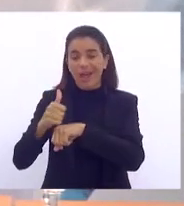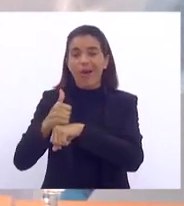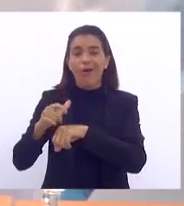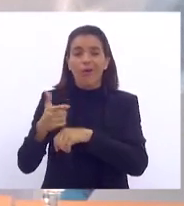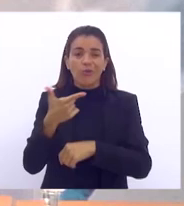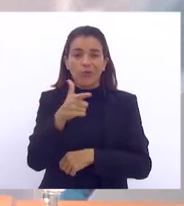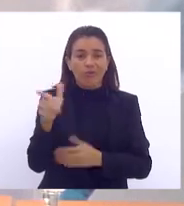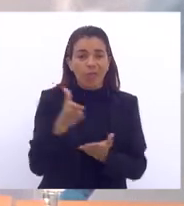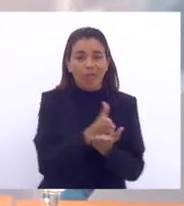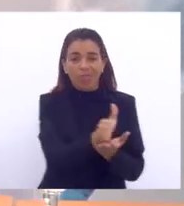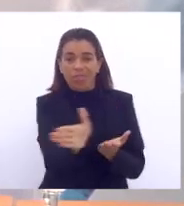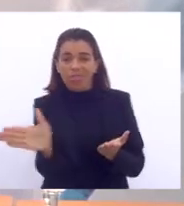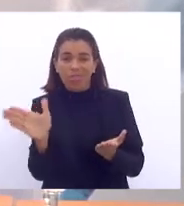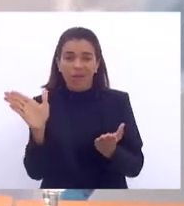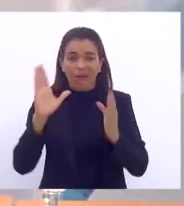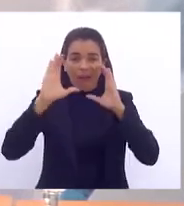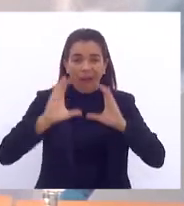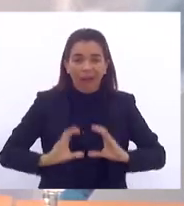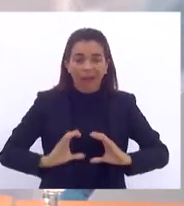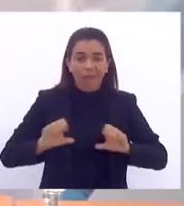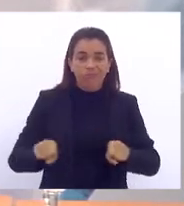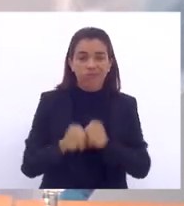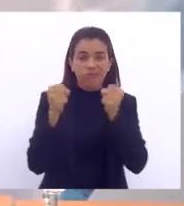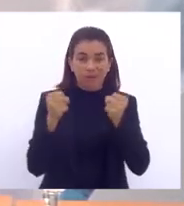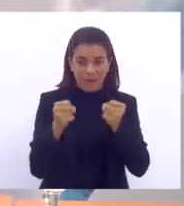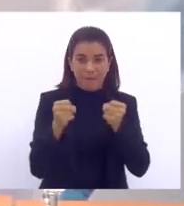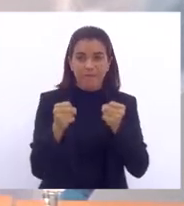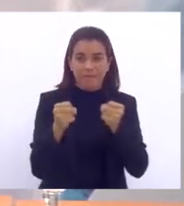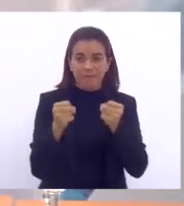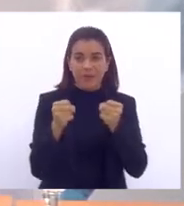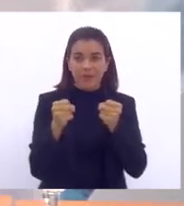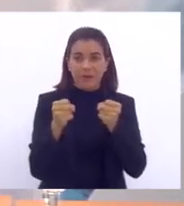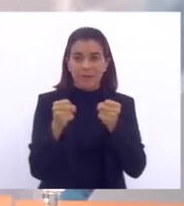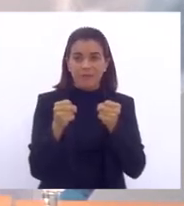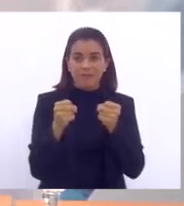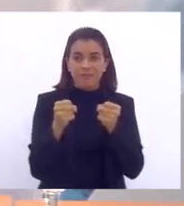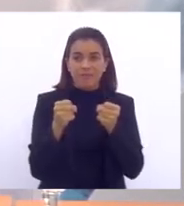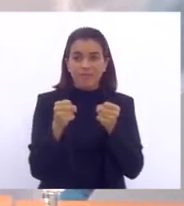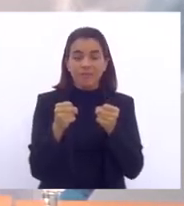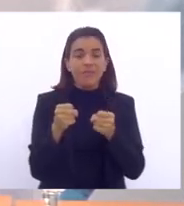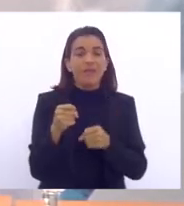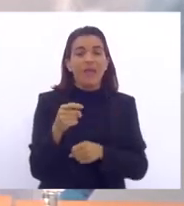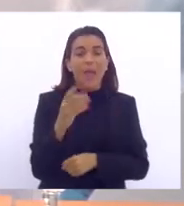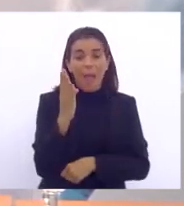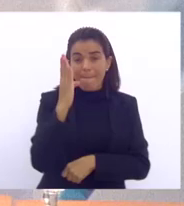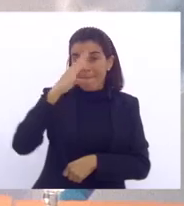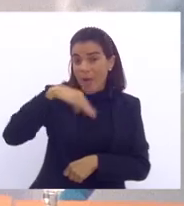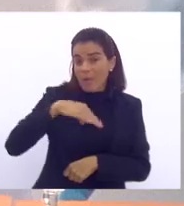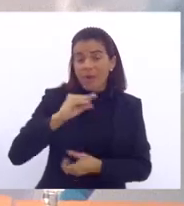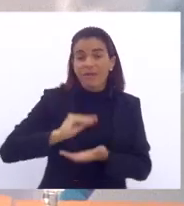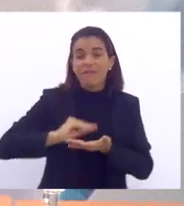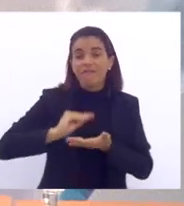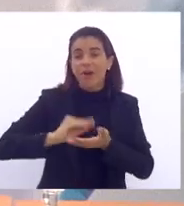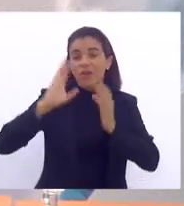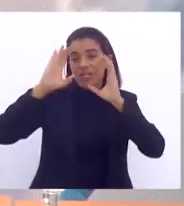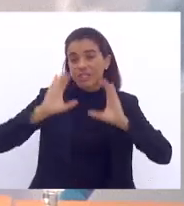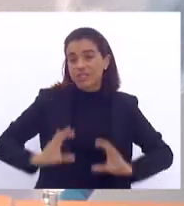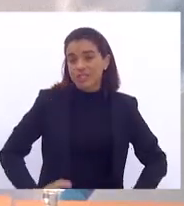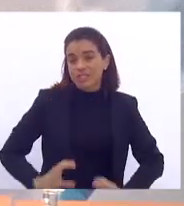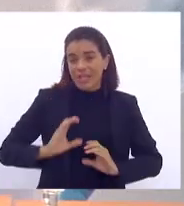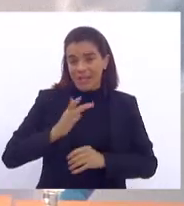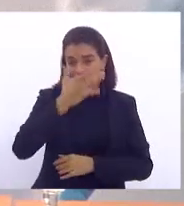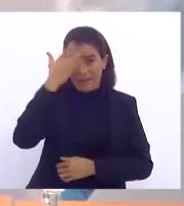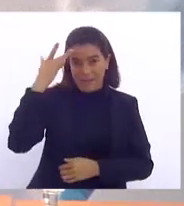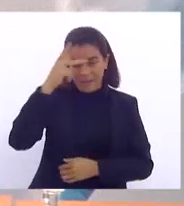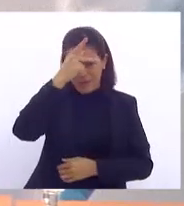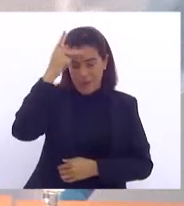finalidade de caráter que eu falo o a perversão ela tá na falta de caráter de personalidade do ser humano não tá